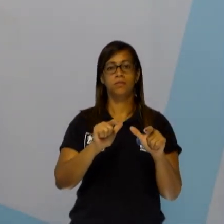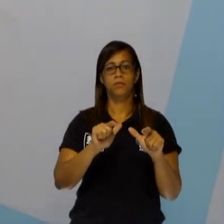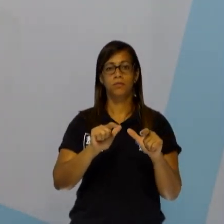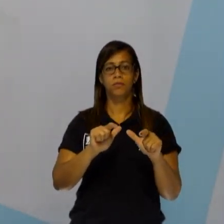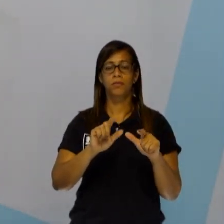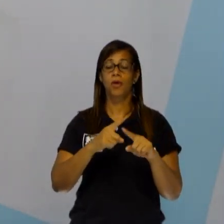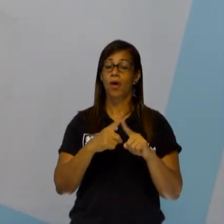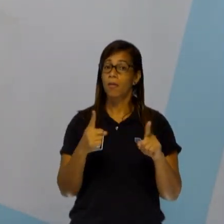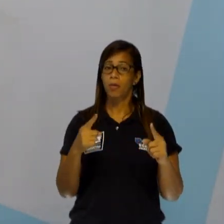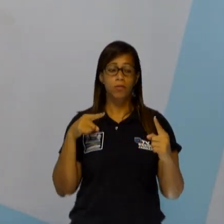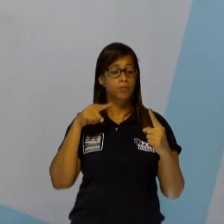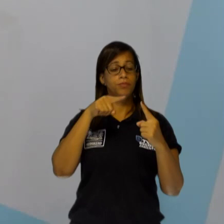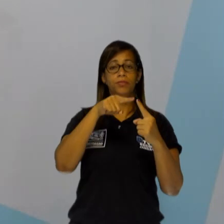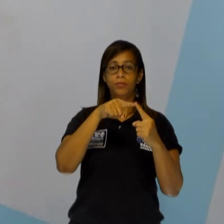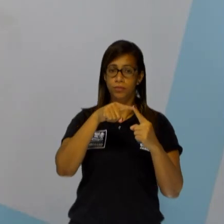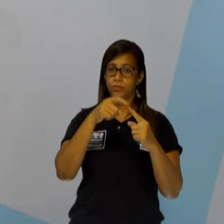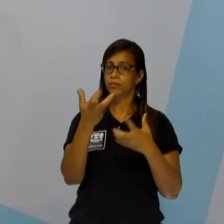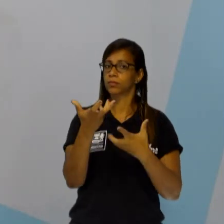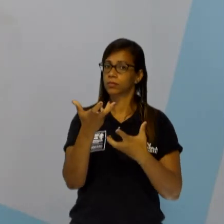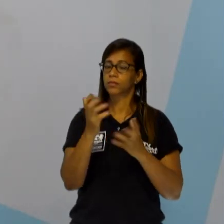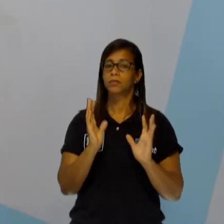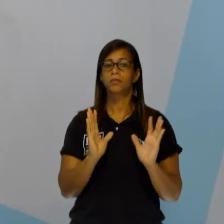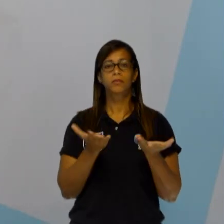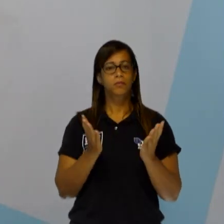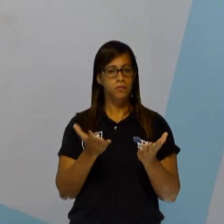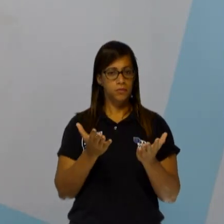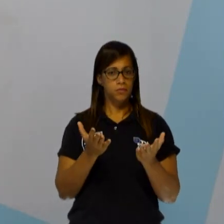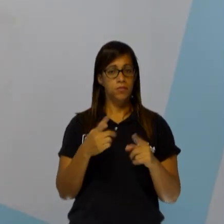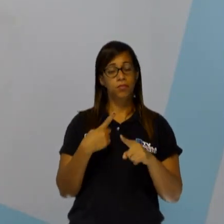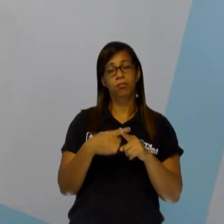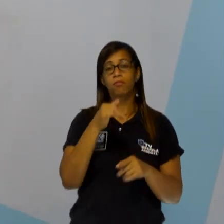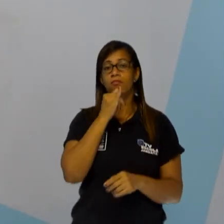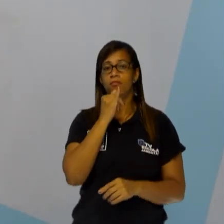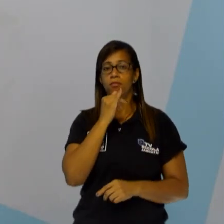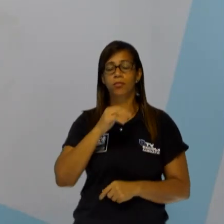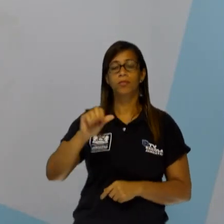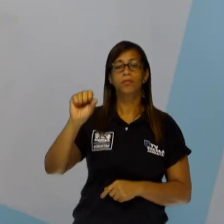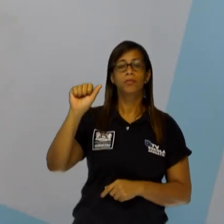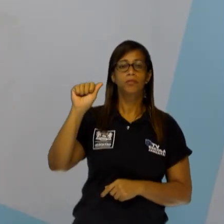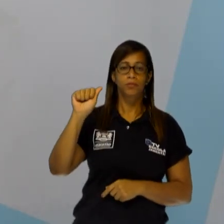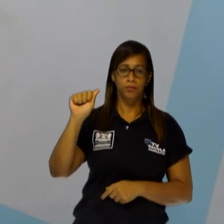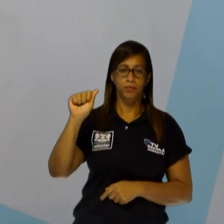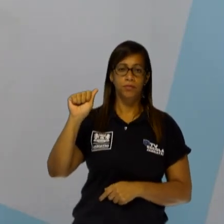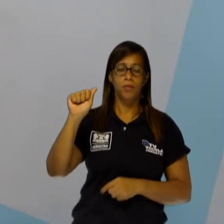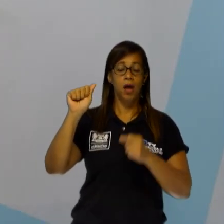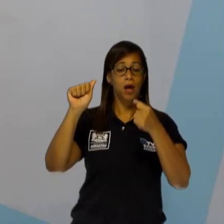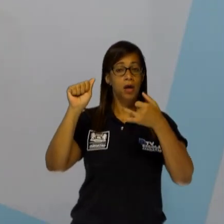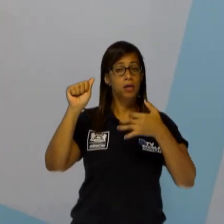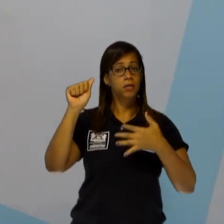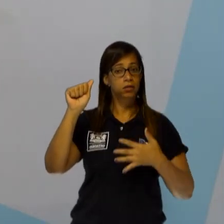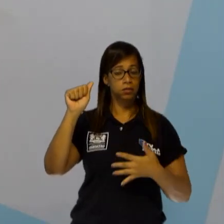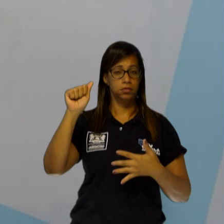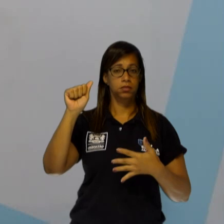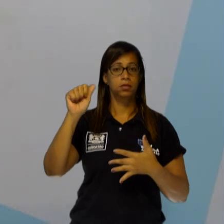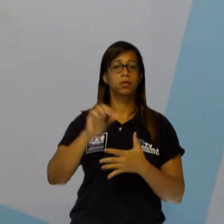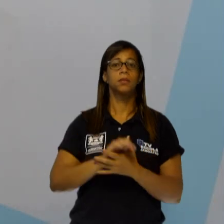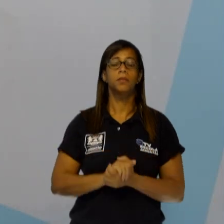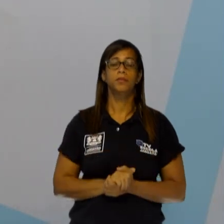exatamente esse o elemento que a gente está buscando aqui. Porque quando o item A fala para a gente que o